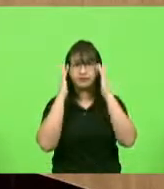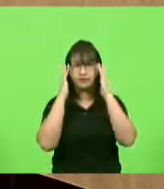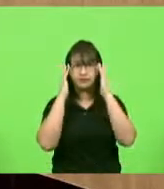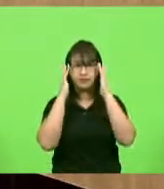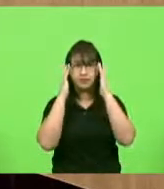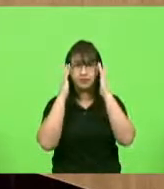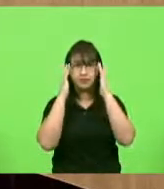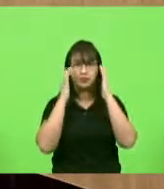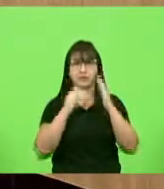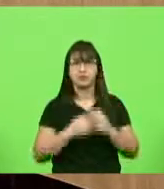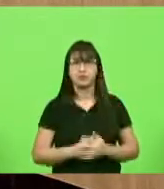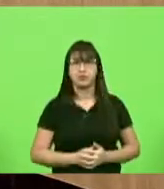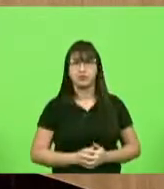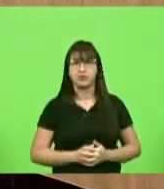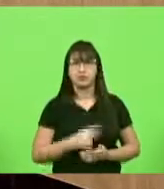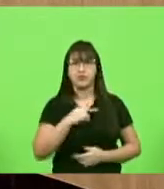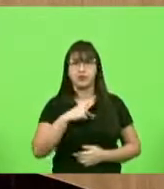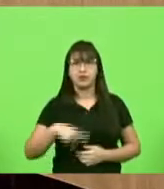Presidente,